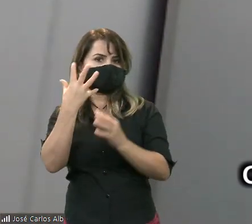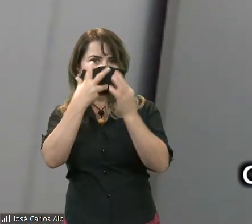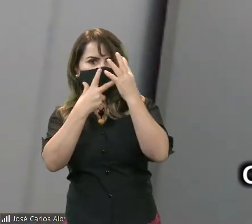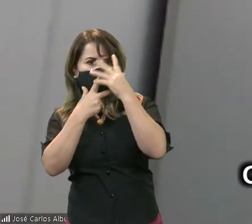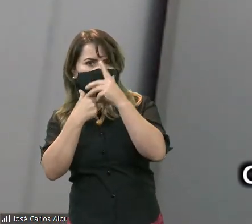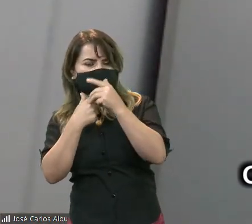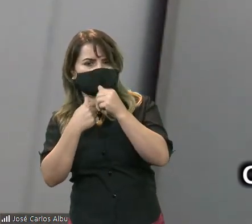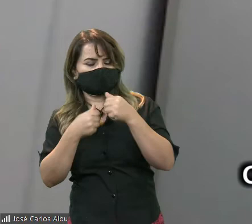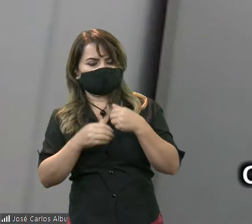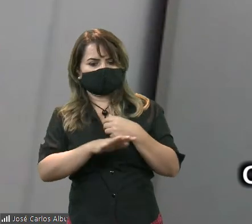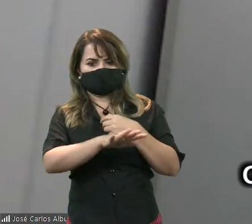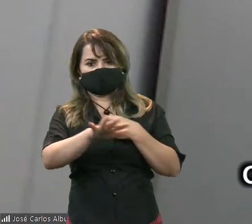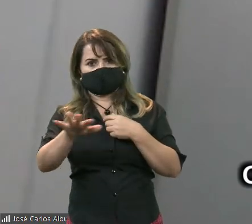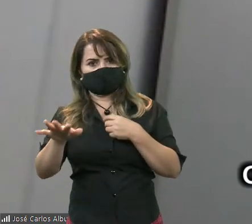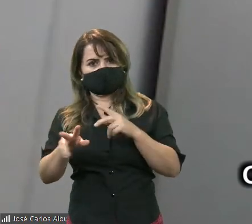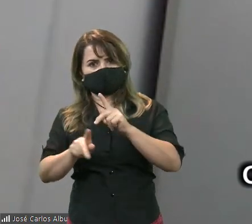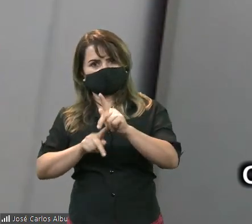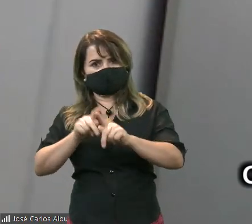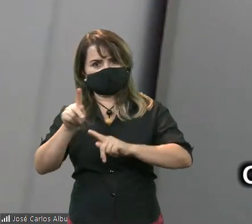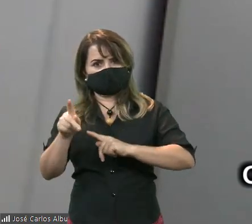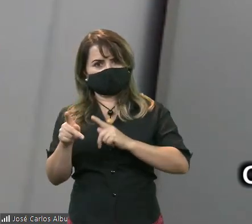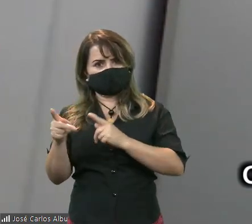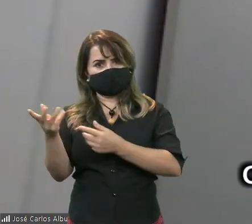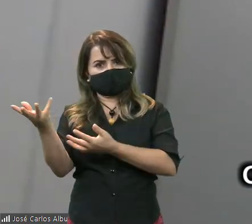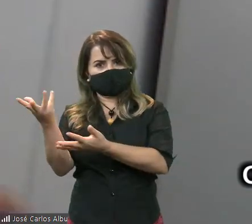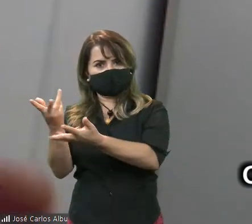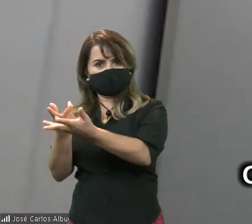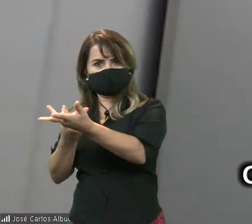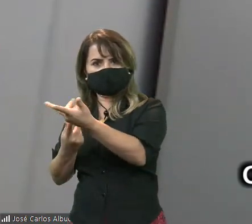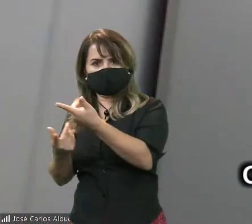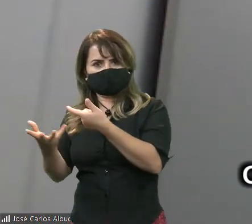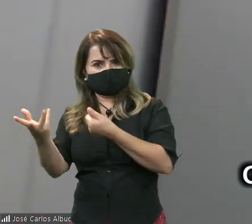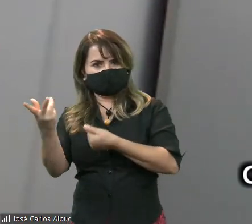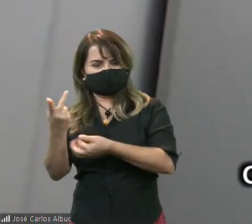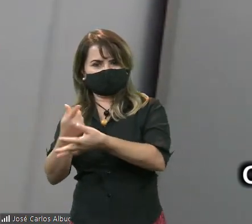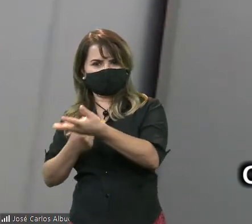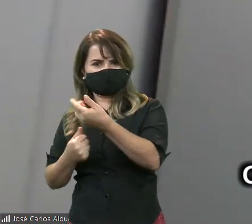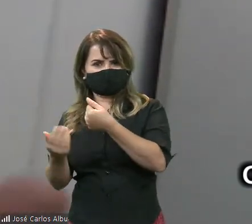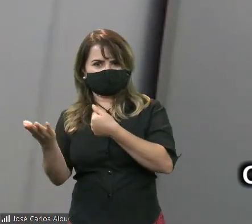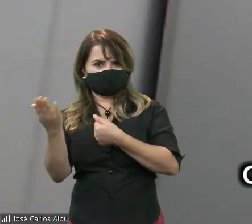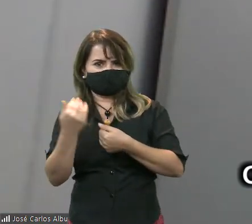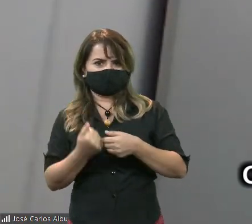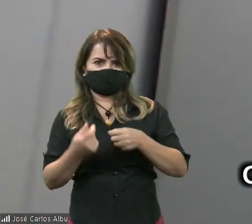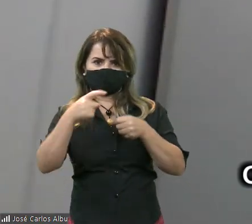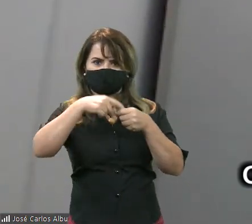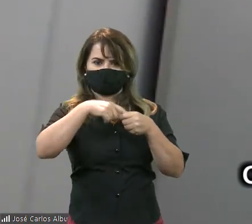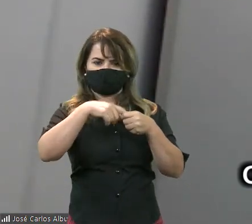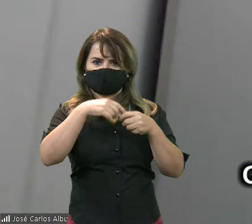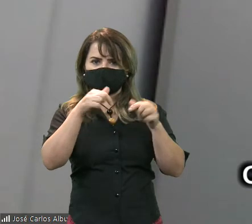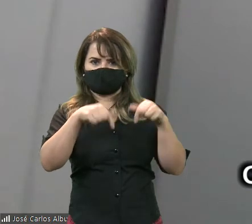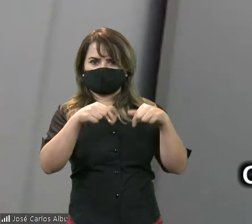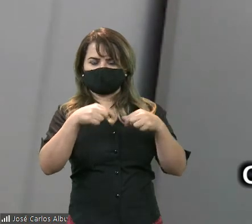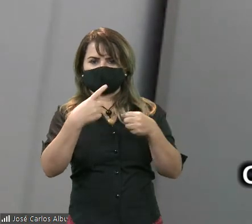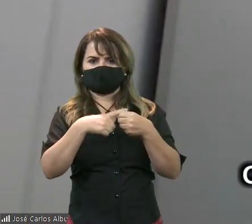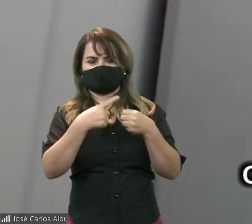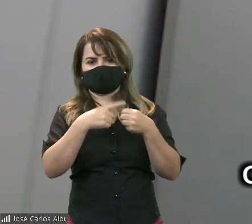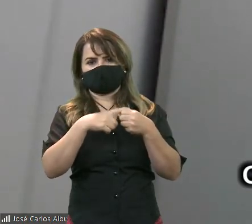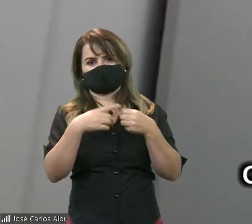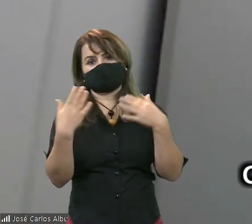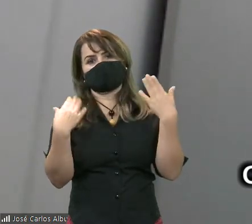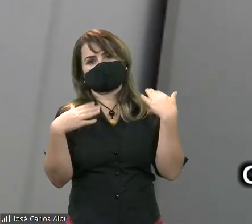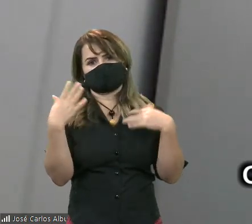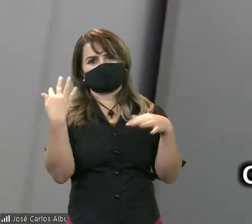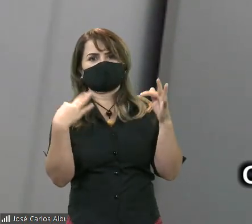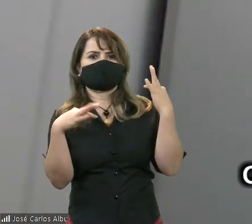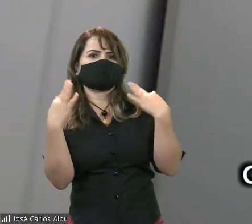embelezando, está atraindo aí a nossa população a fazer o seu passeio, a fazer o seu transporte decentemente,